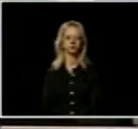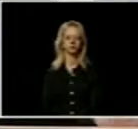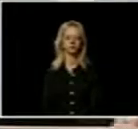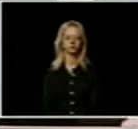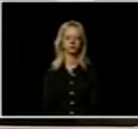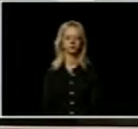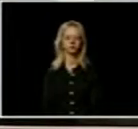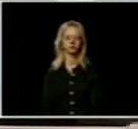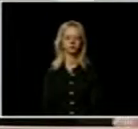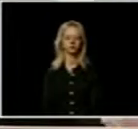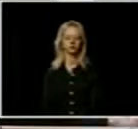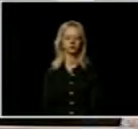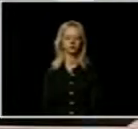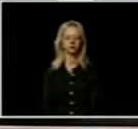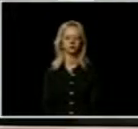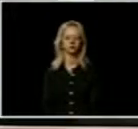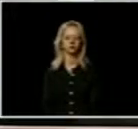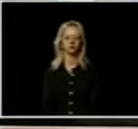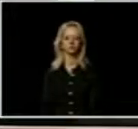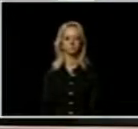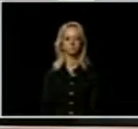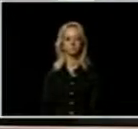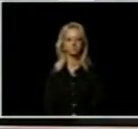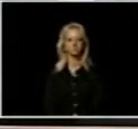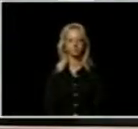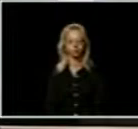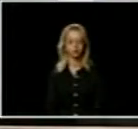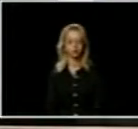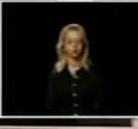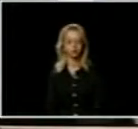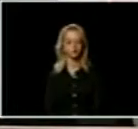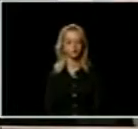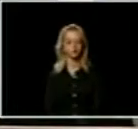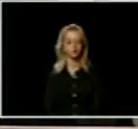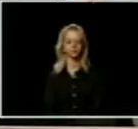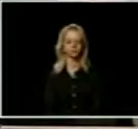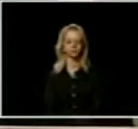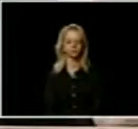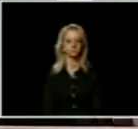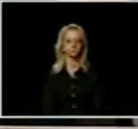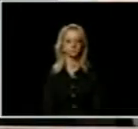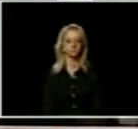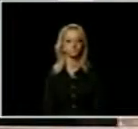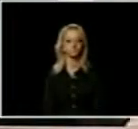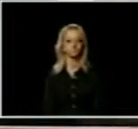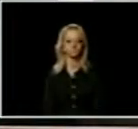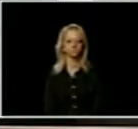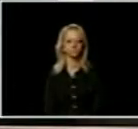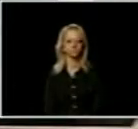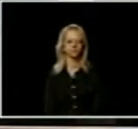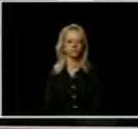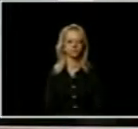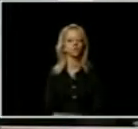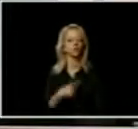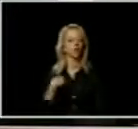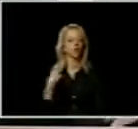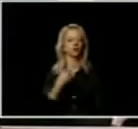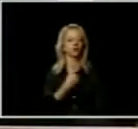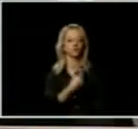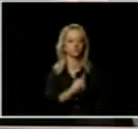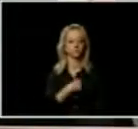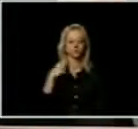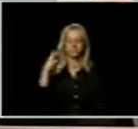para os nobres vereadores que aumentem e intensifiquem a fiscalização, principalmente